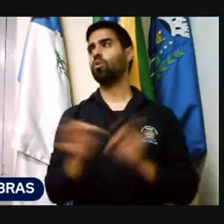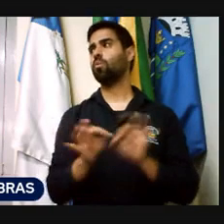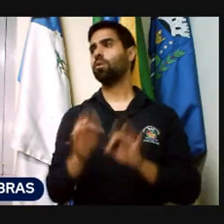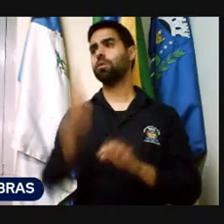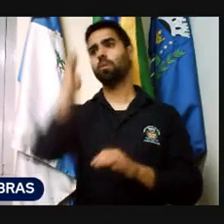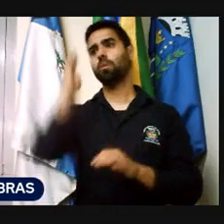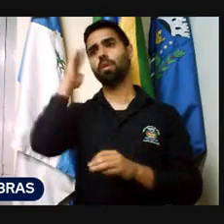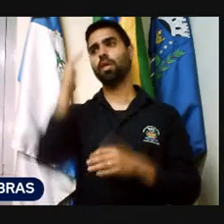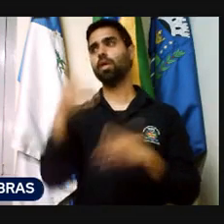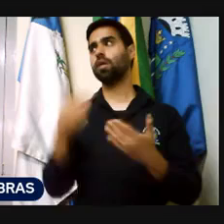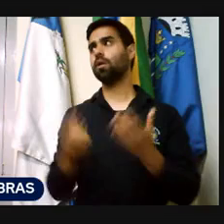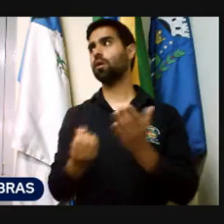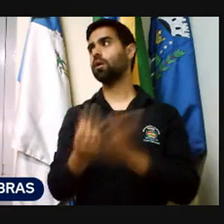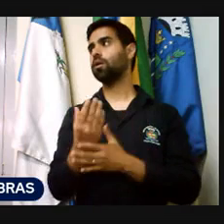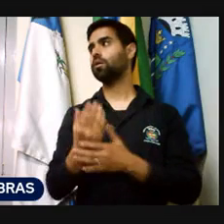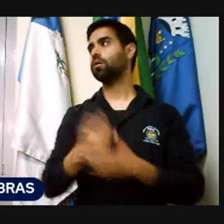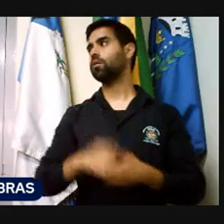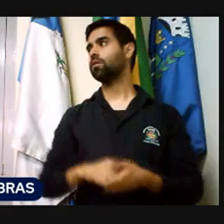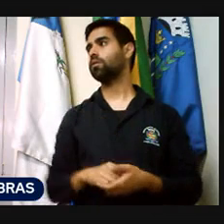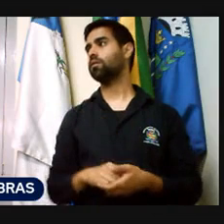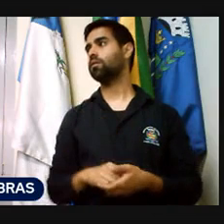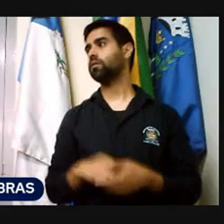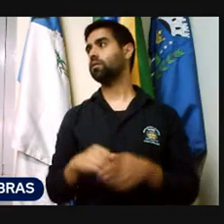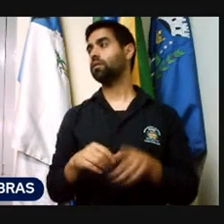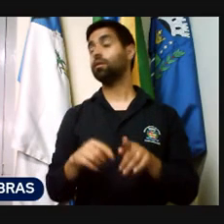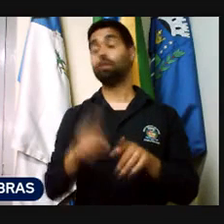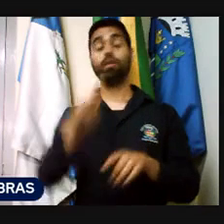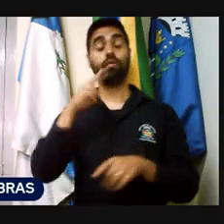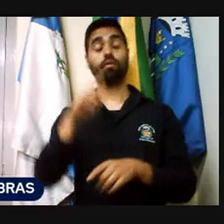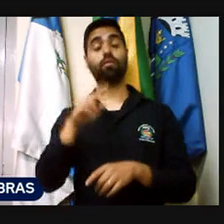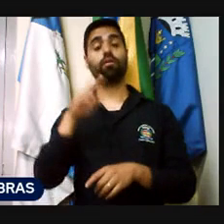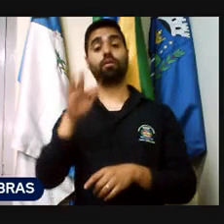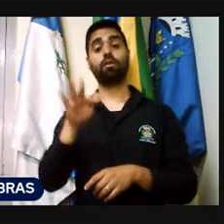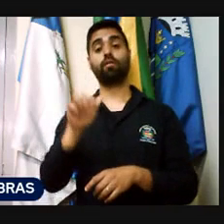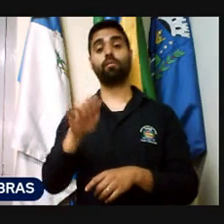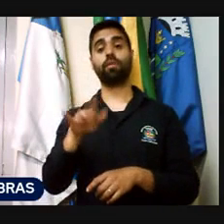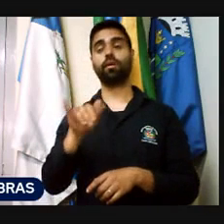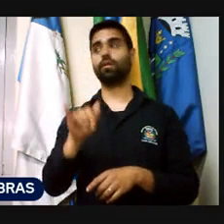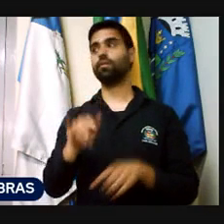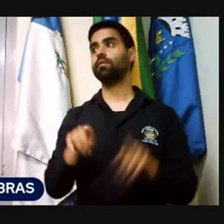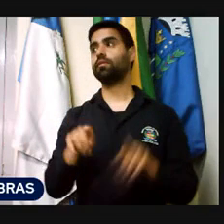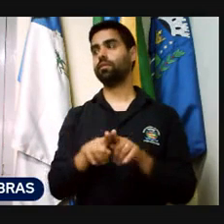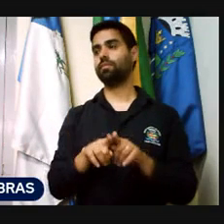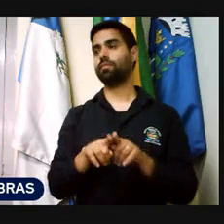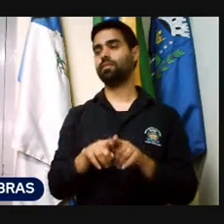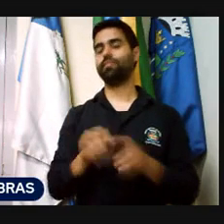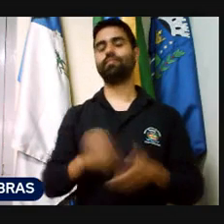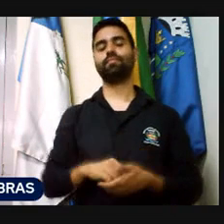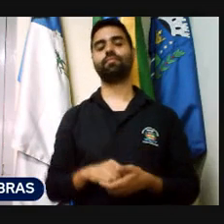o autor, vou saber agora, também acho que é da vereadora Fabiane. Está embalada, né, vereador?